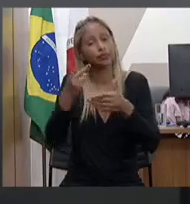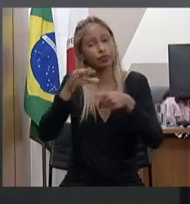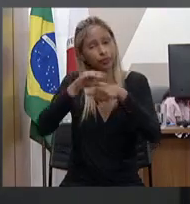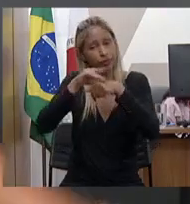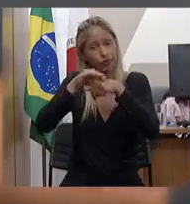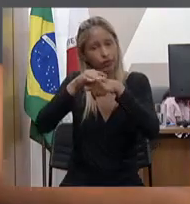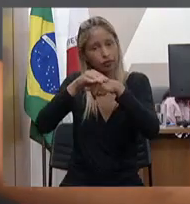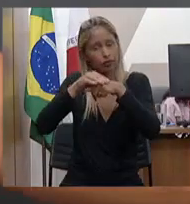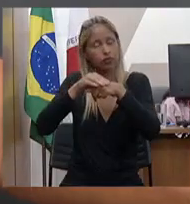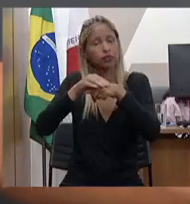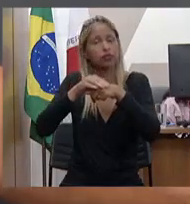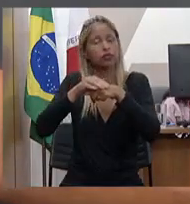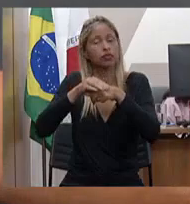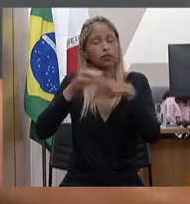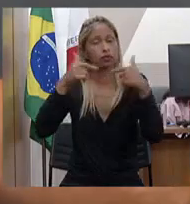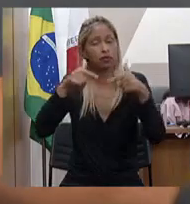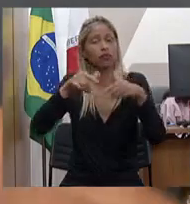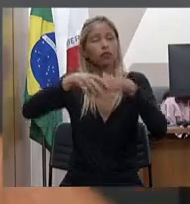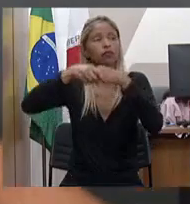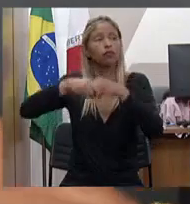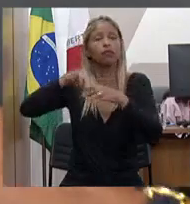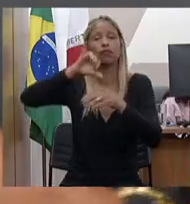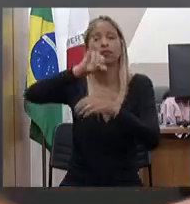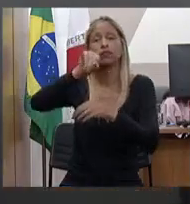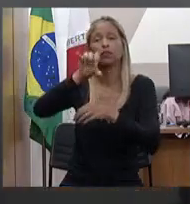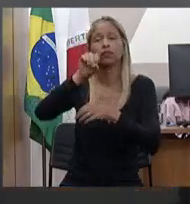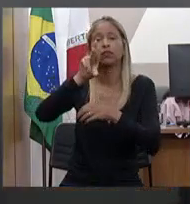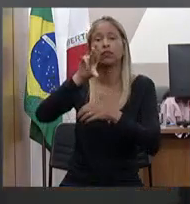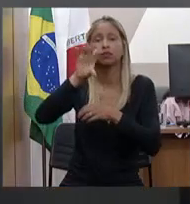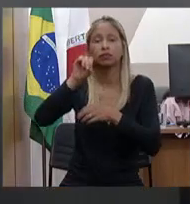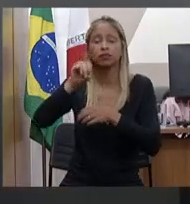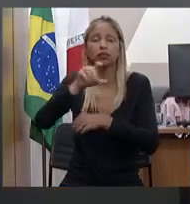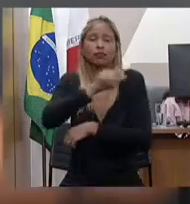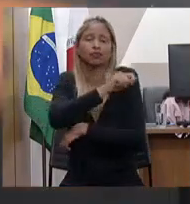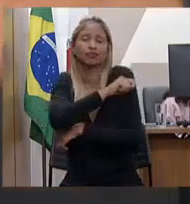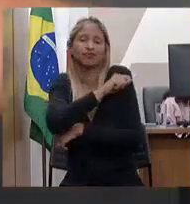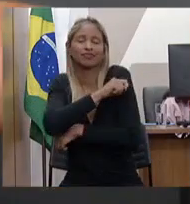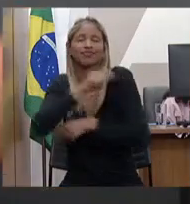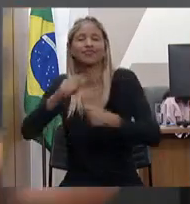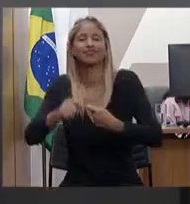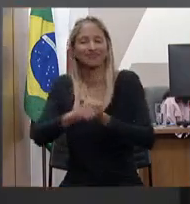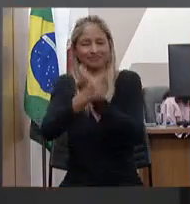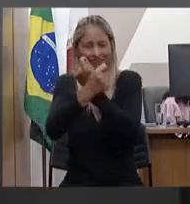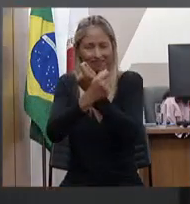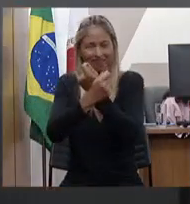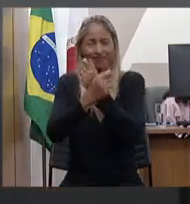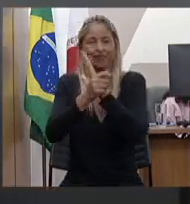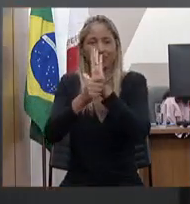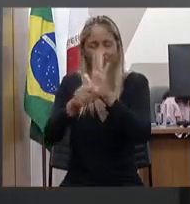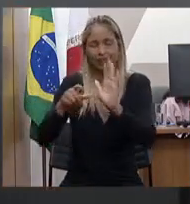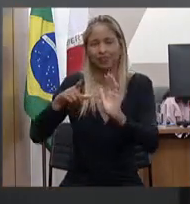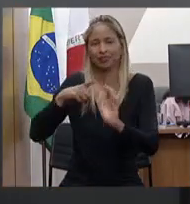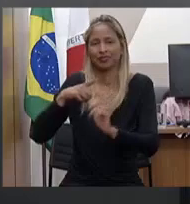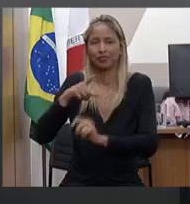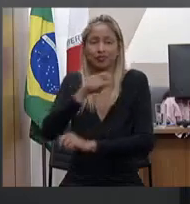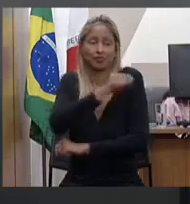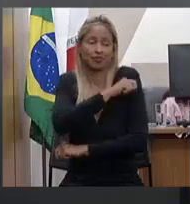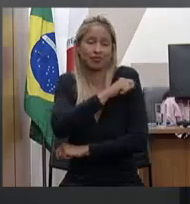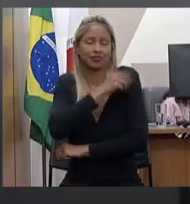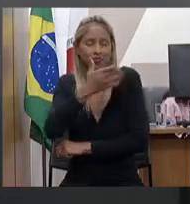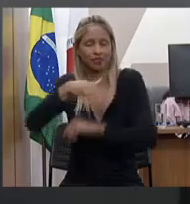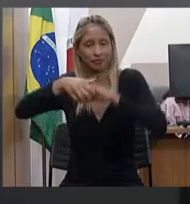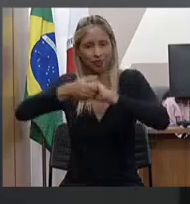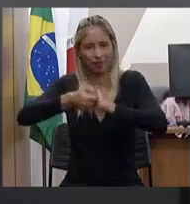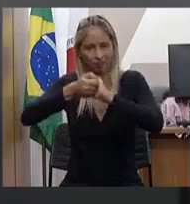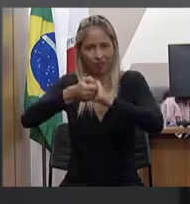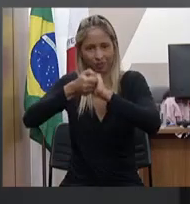doença do trabalho complementar o Jairo aqui que tava ali fora despedindo dos alunos da PUC a Bia já nos falou que também não podia de registrar o comprimento